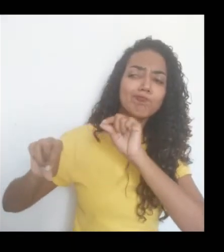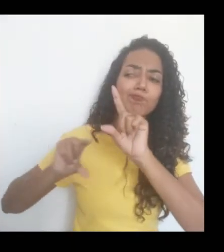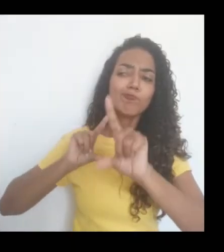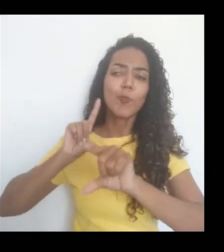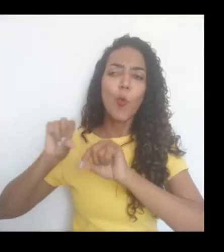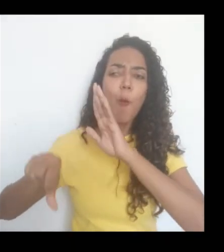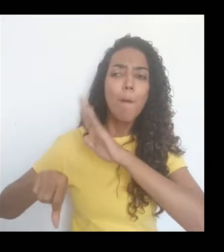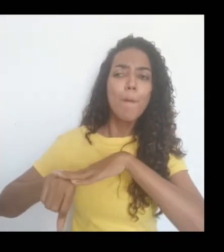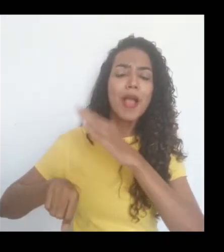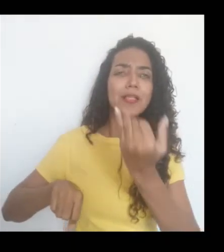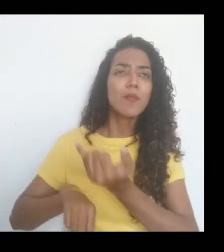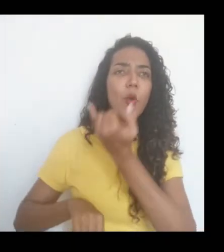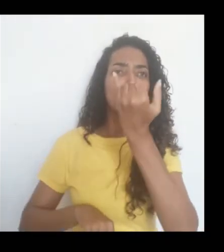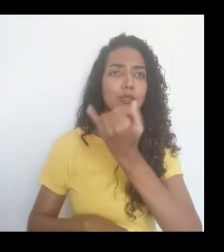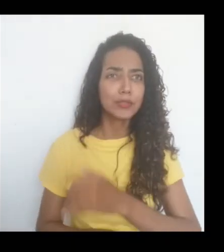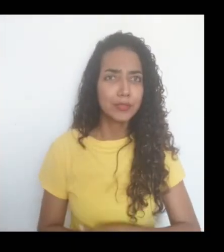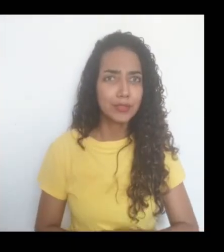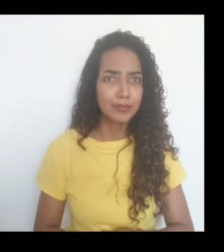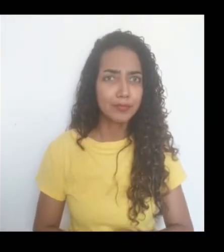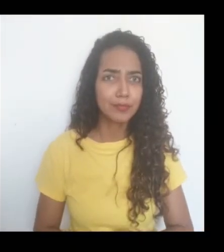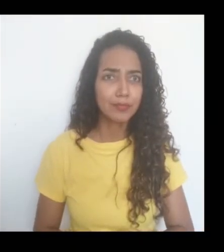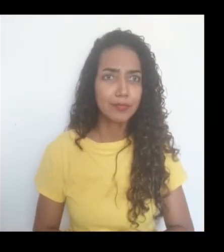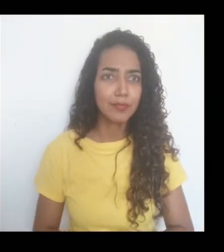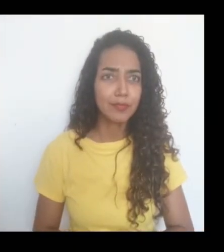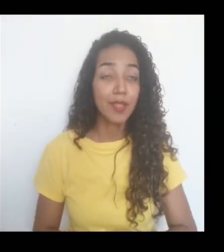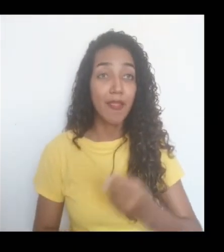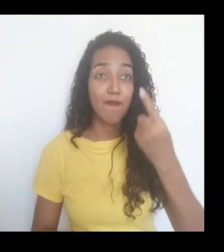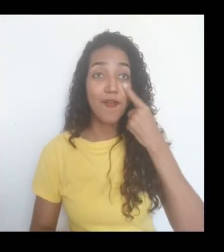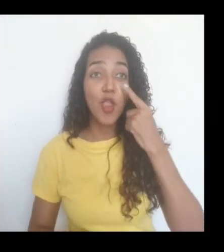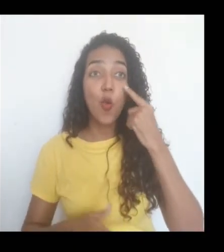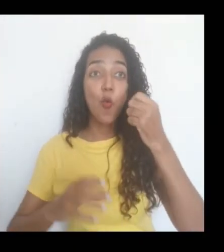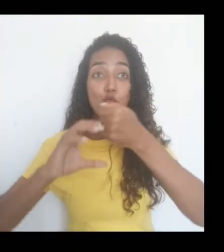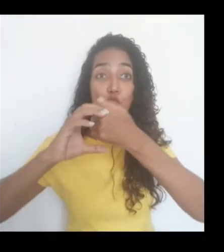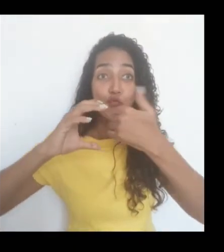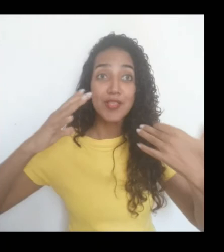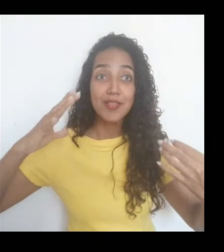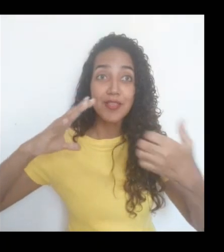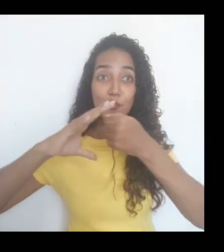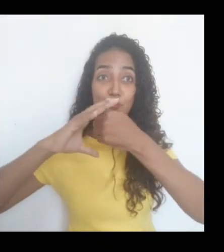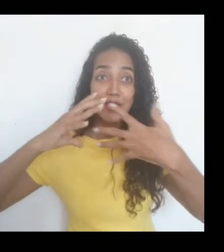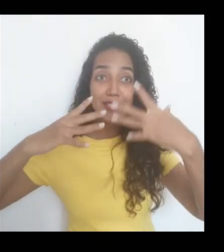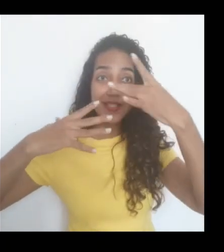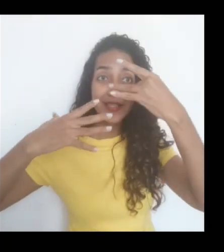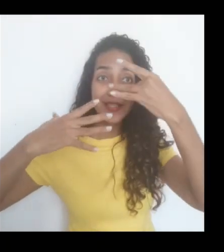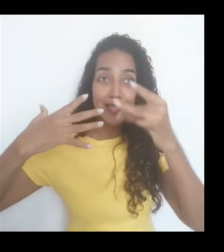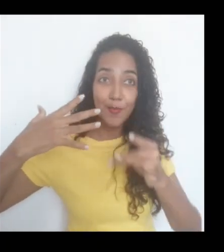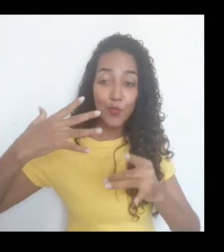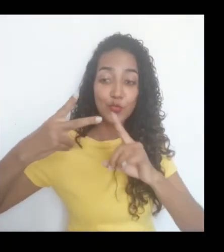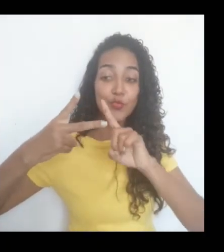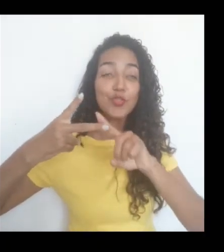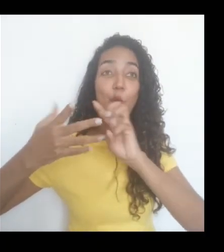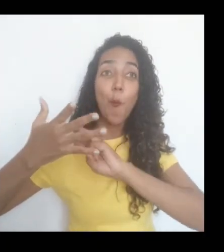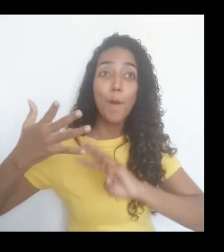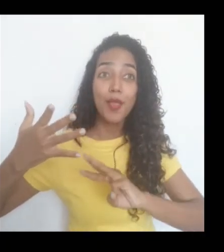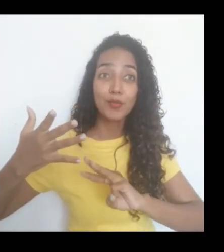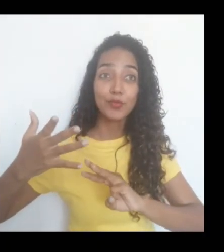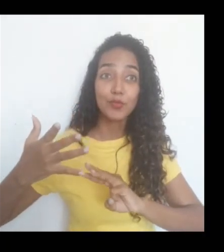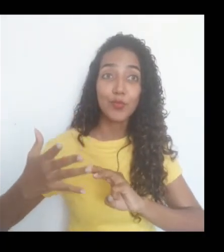métodos. O que é que uma pessoa, para o meu sistema, precisaria ter em termos de